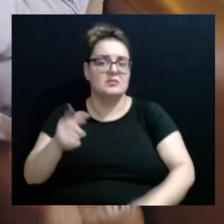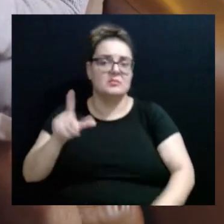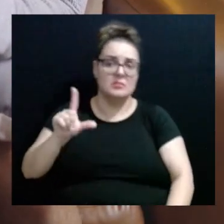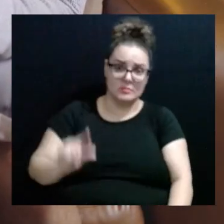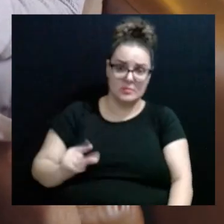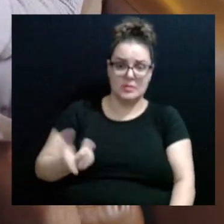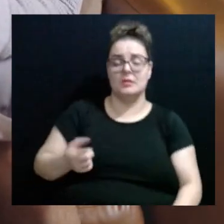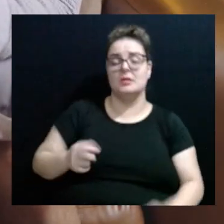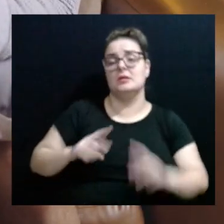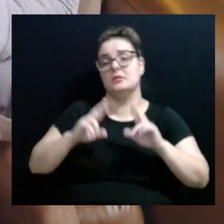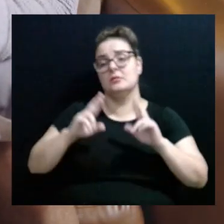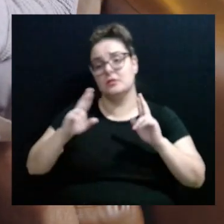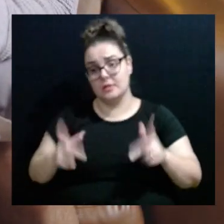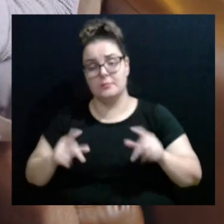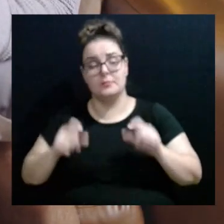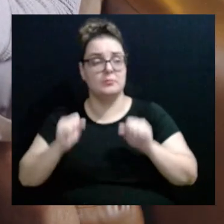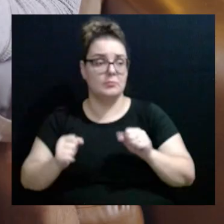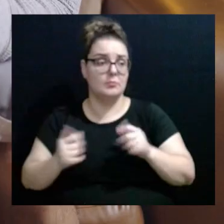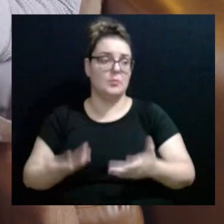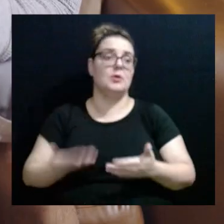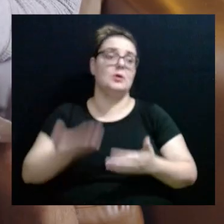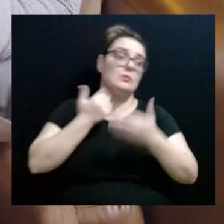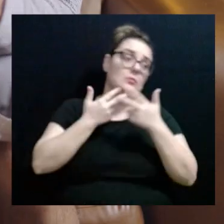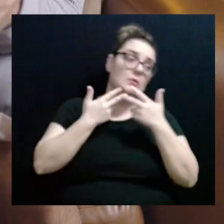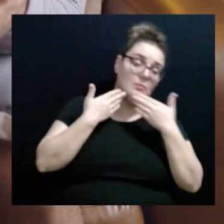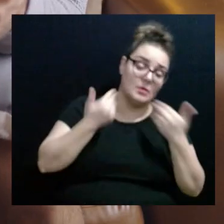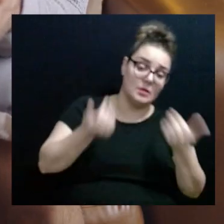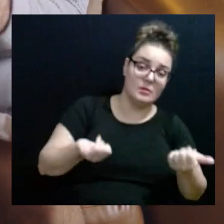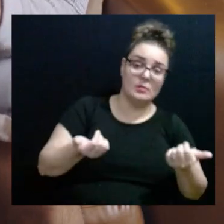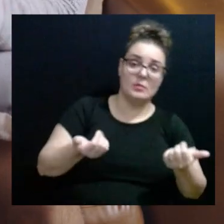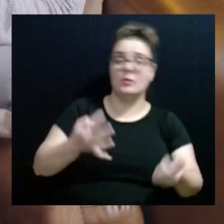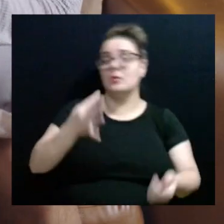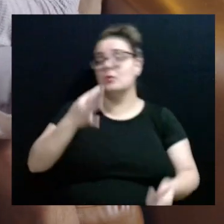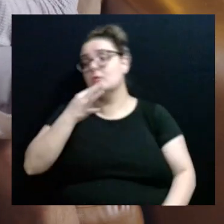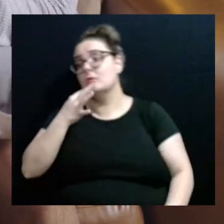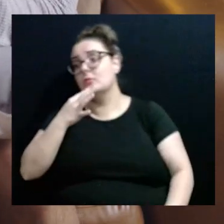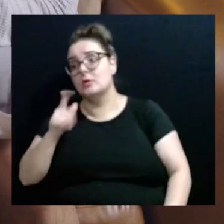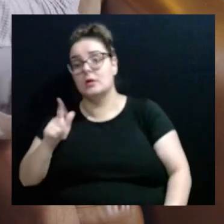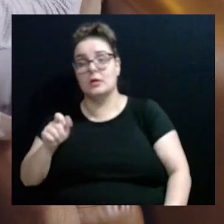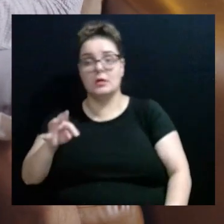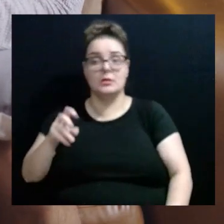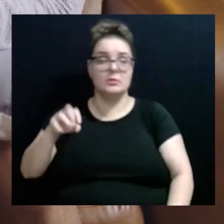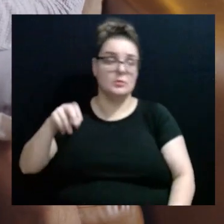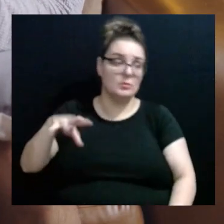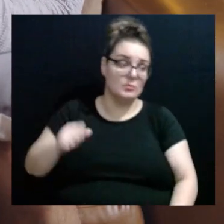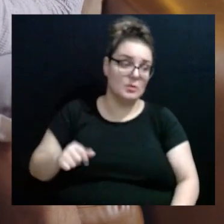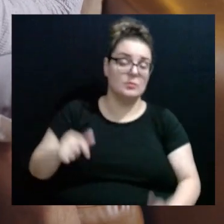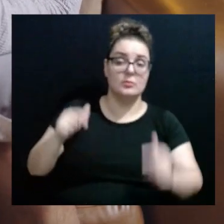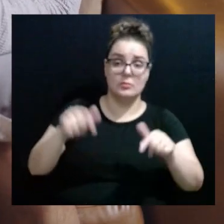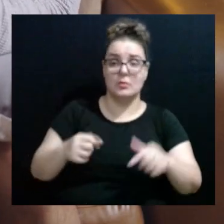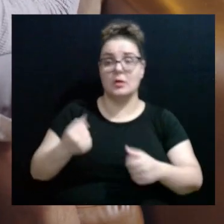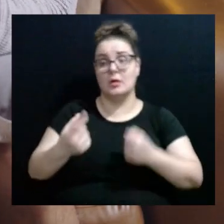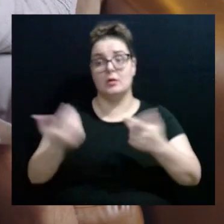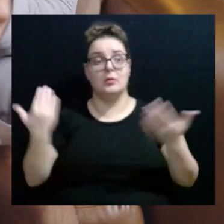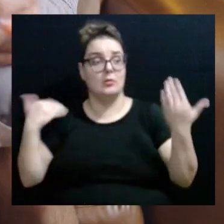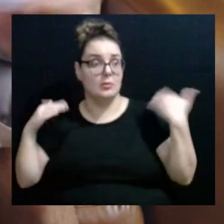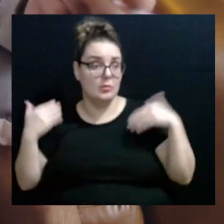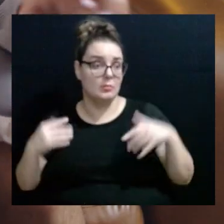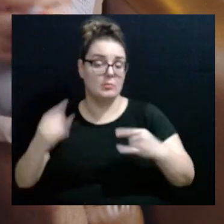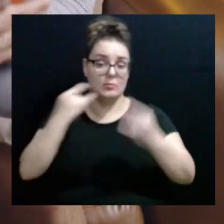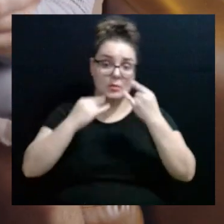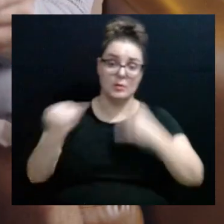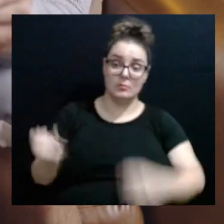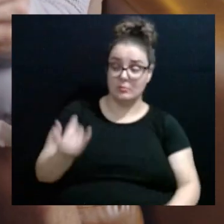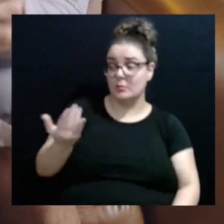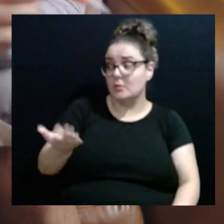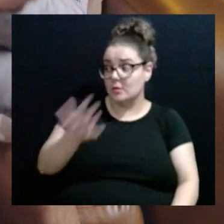menor. E aí, essa diferença você pode se alimentar melhor, às vezes conhecer a gastronomia do lugar, alguns